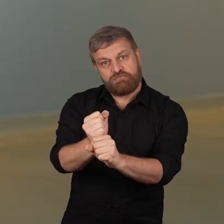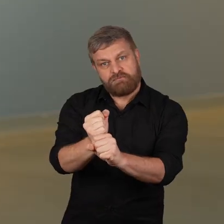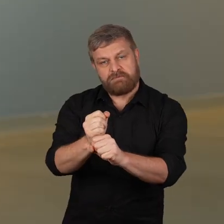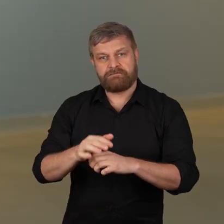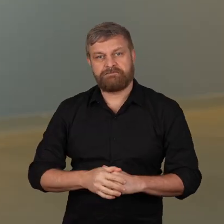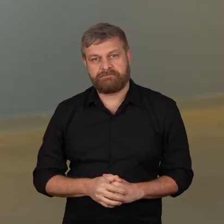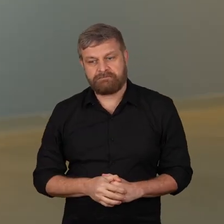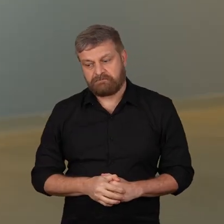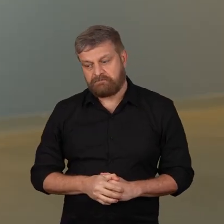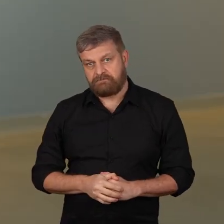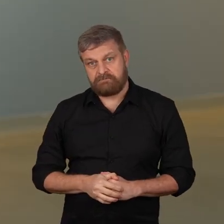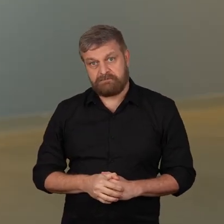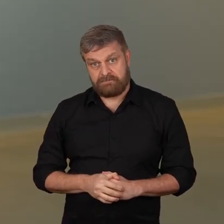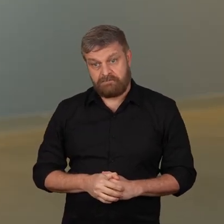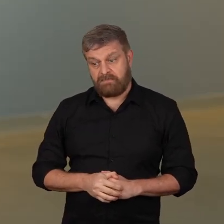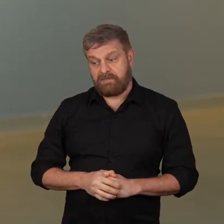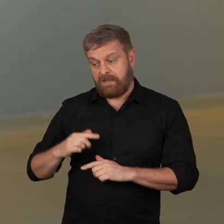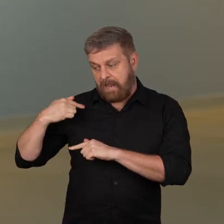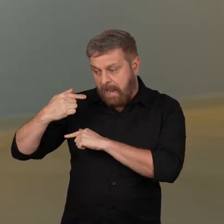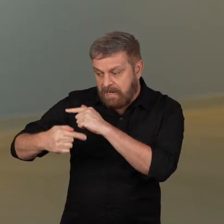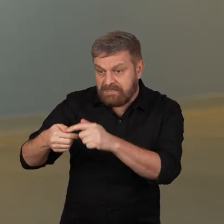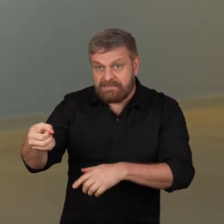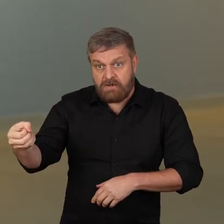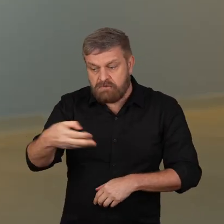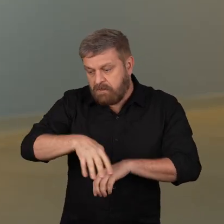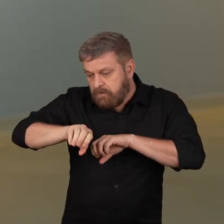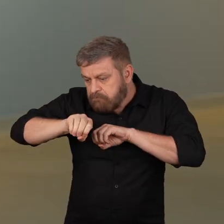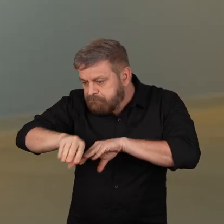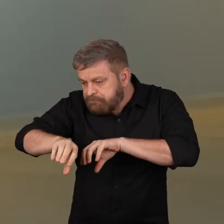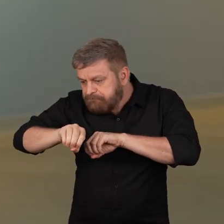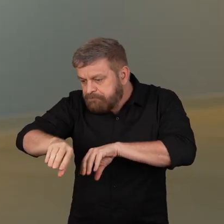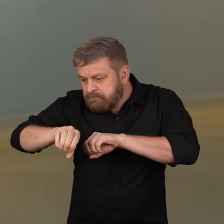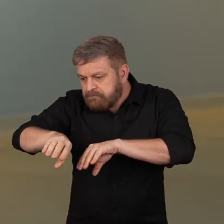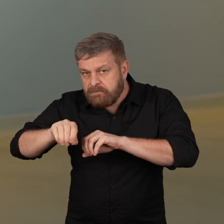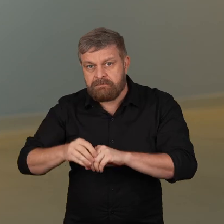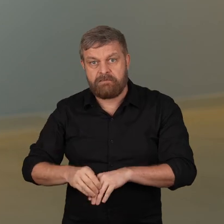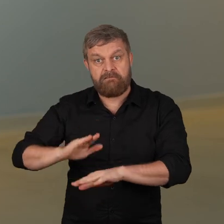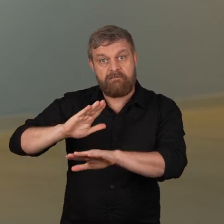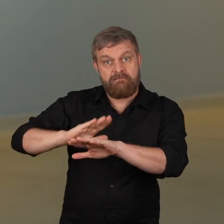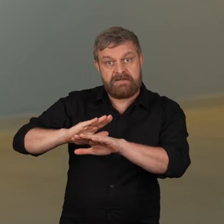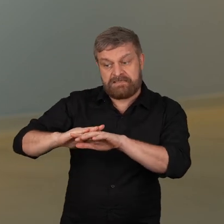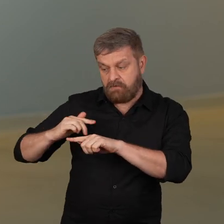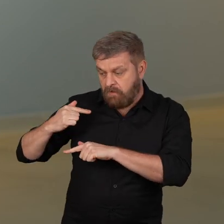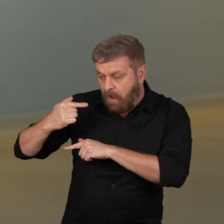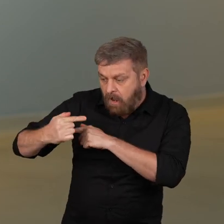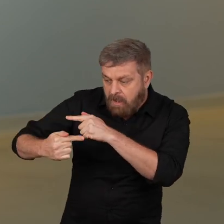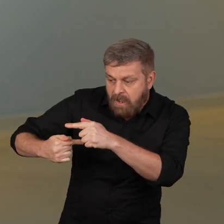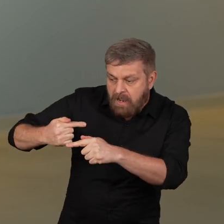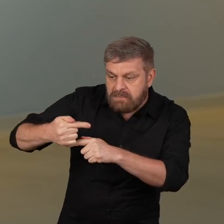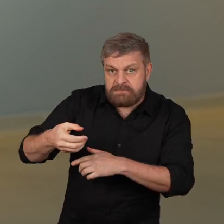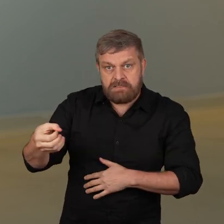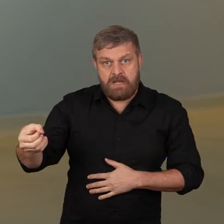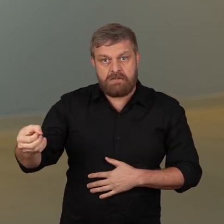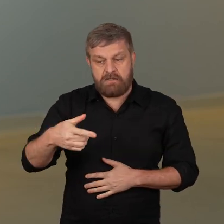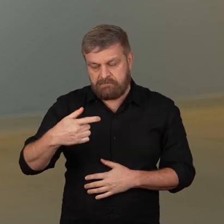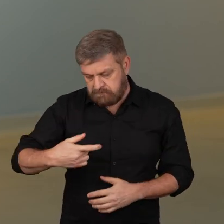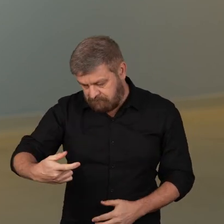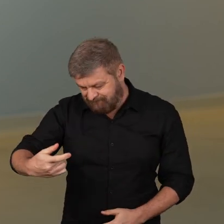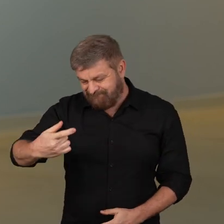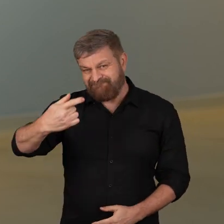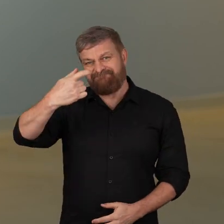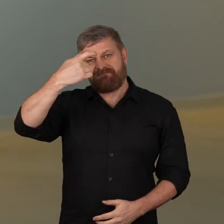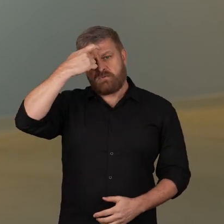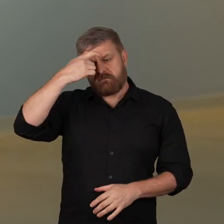Então, ensinar essas novas gerações, fazer com que essas novas gerações tomem